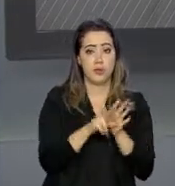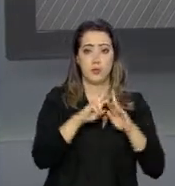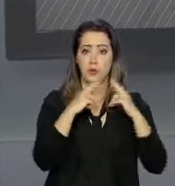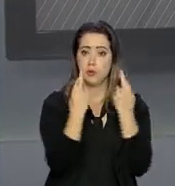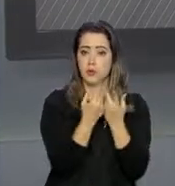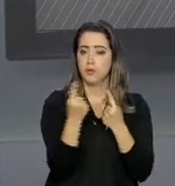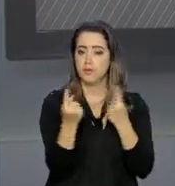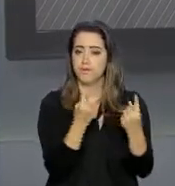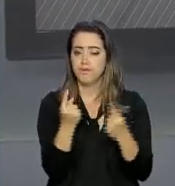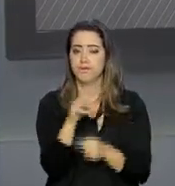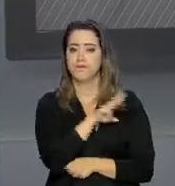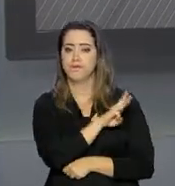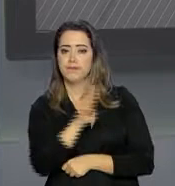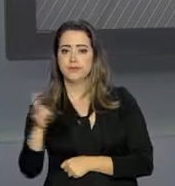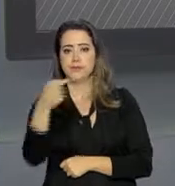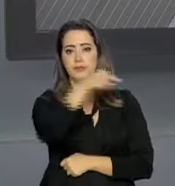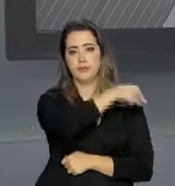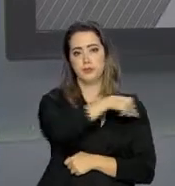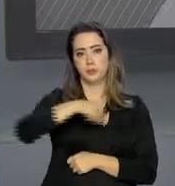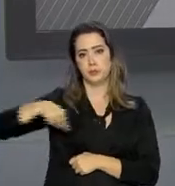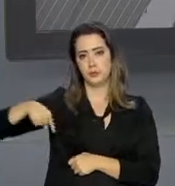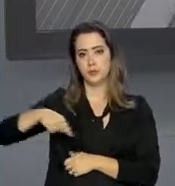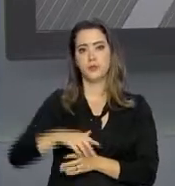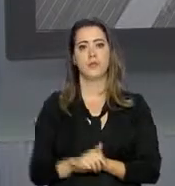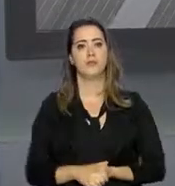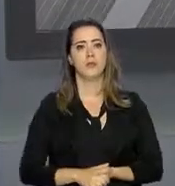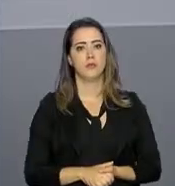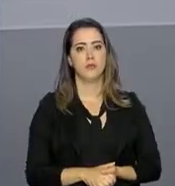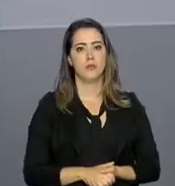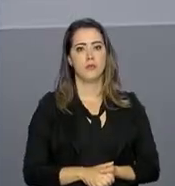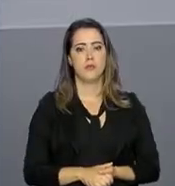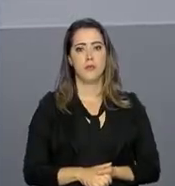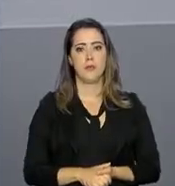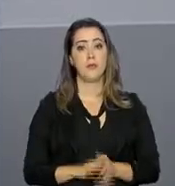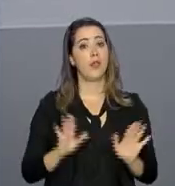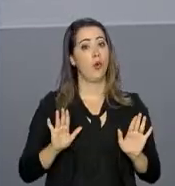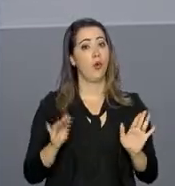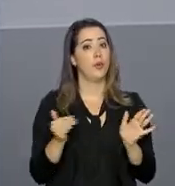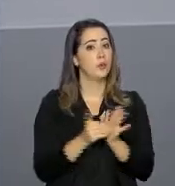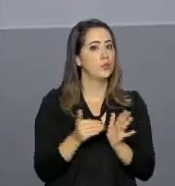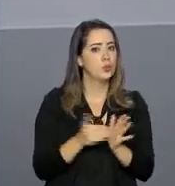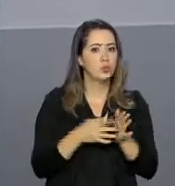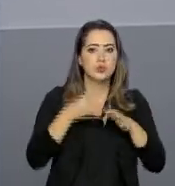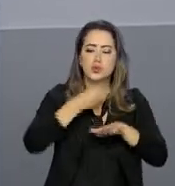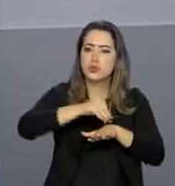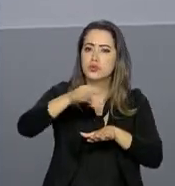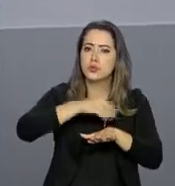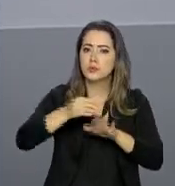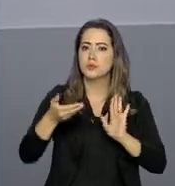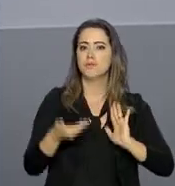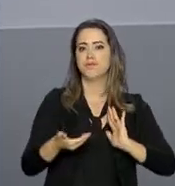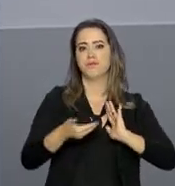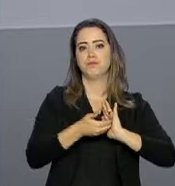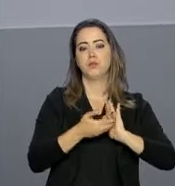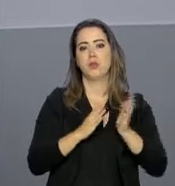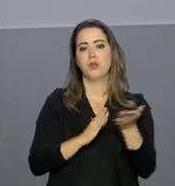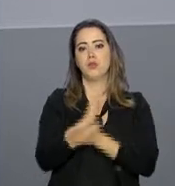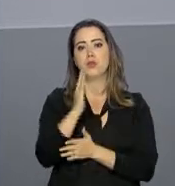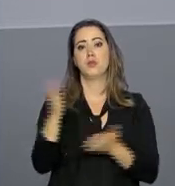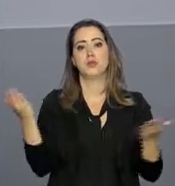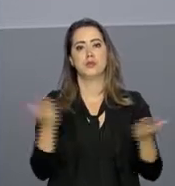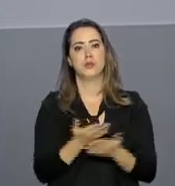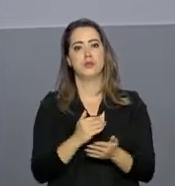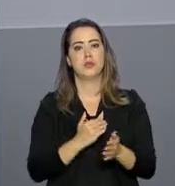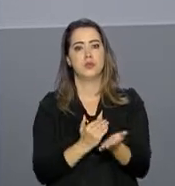basta acessar a página do instituto na internet ea última informação desta edição vem da câmara dos deputados que aprovou agora